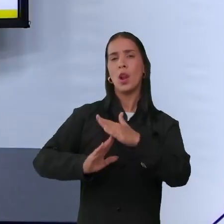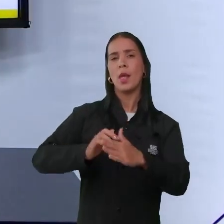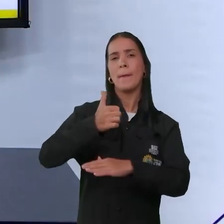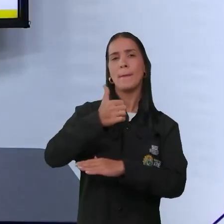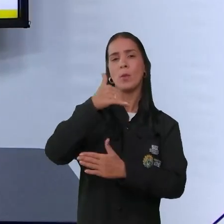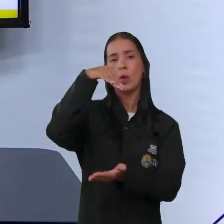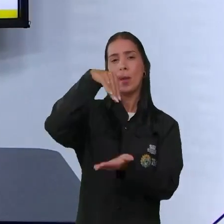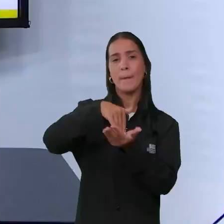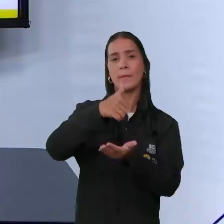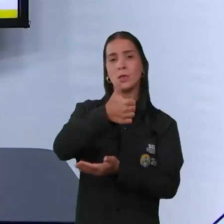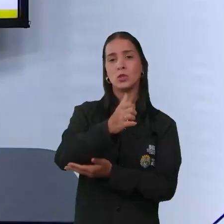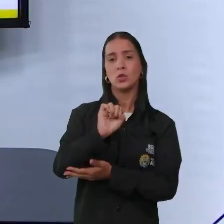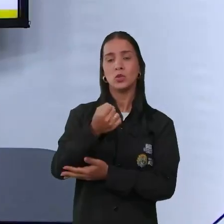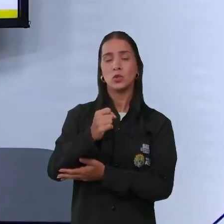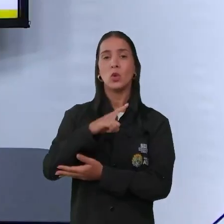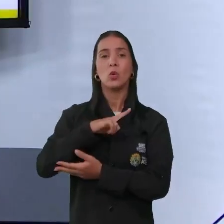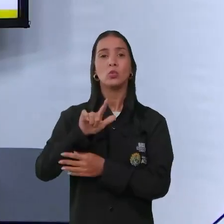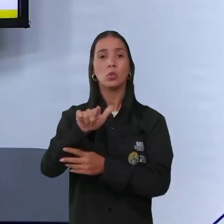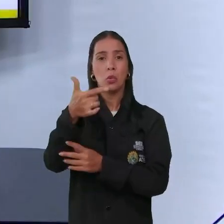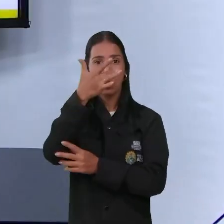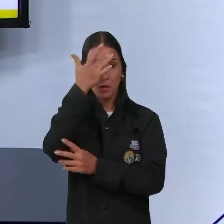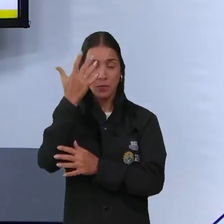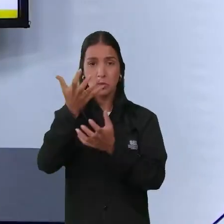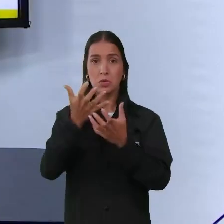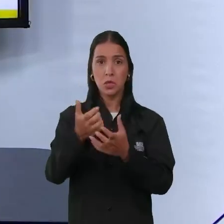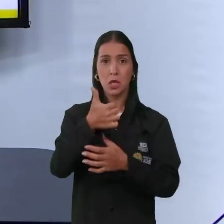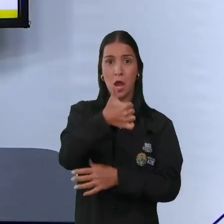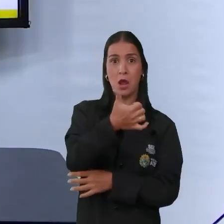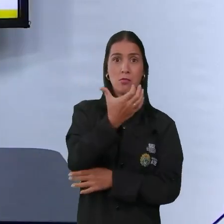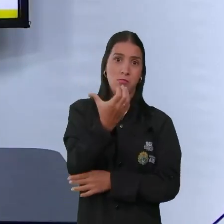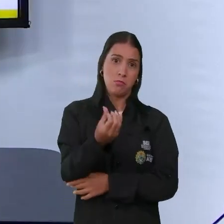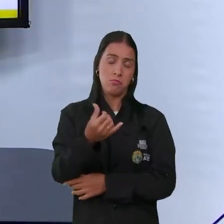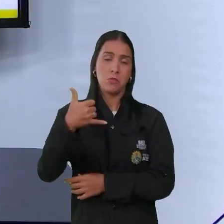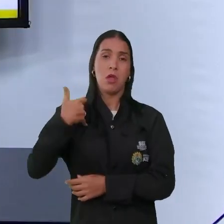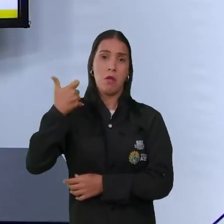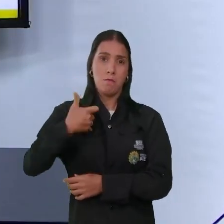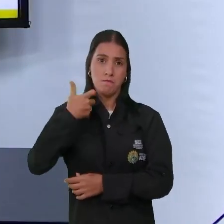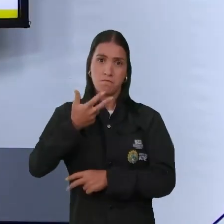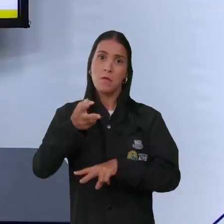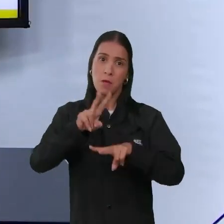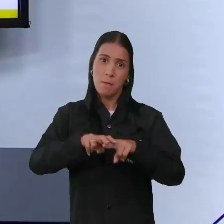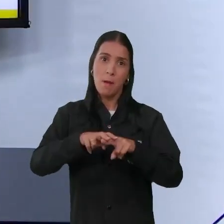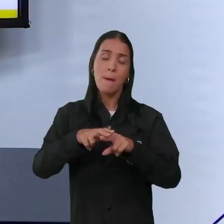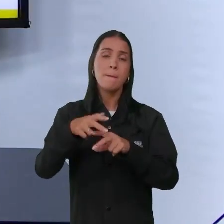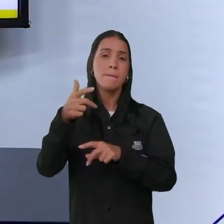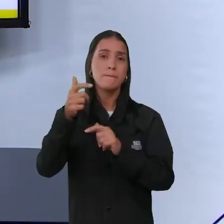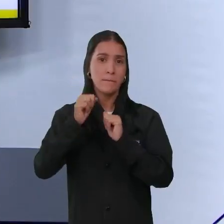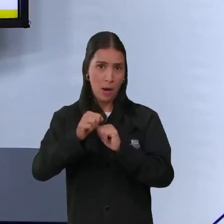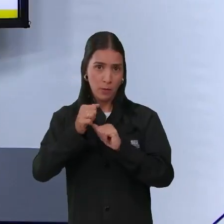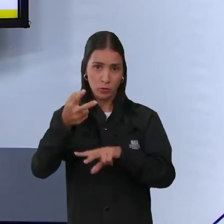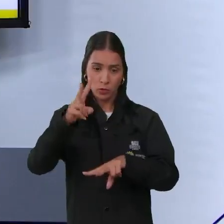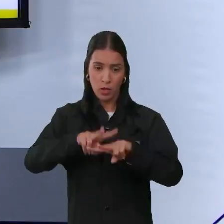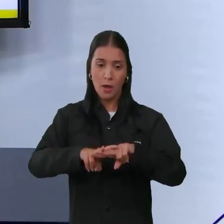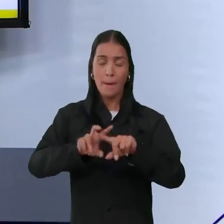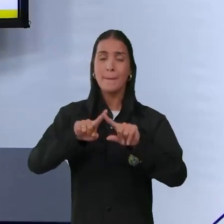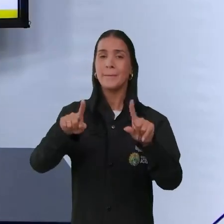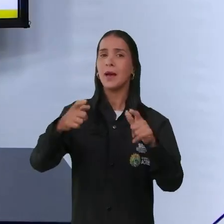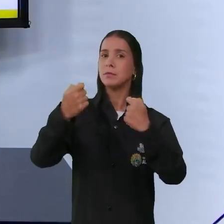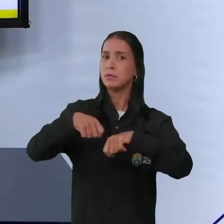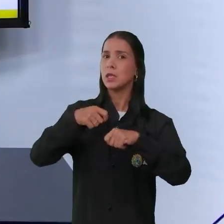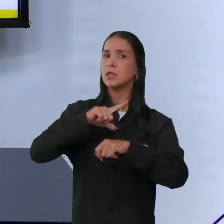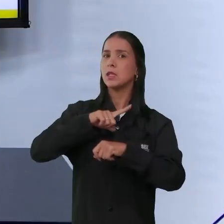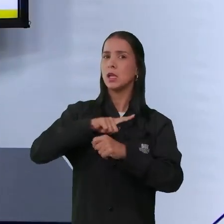aos 18 anos, outros que querem fazer a redução da idade penal. É uma discussão que ela precisa ser embasada